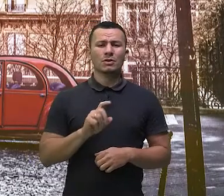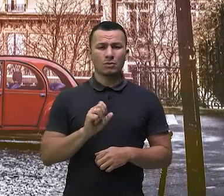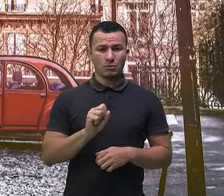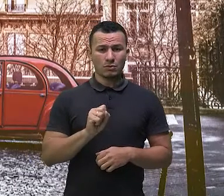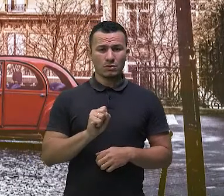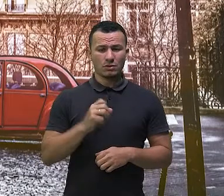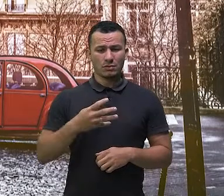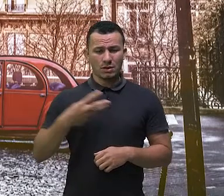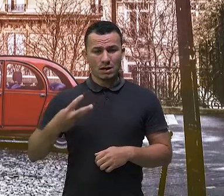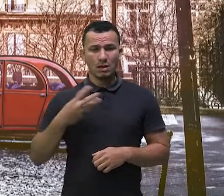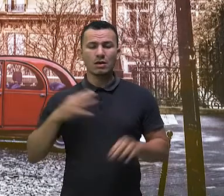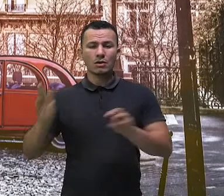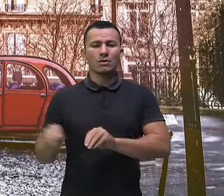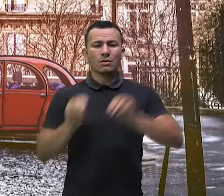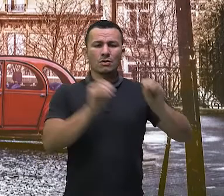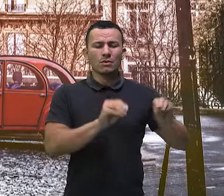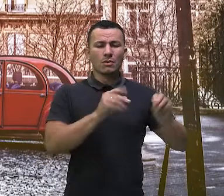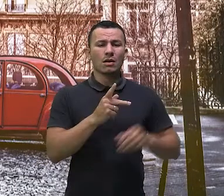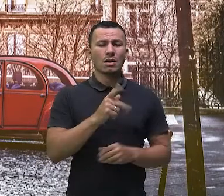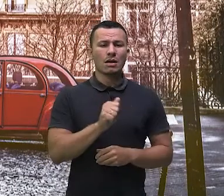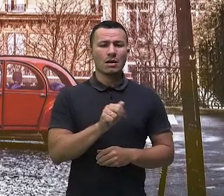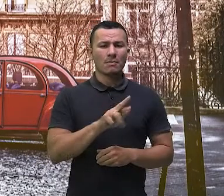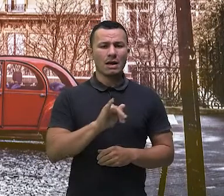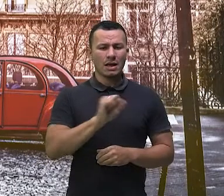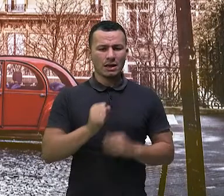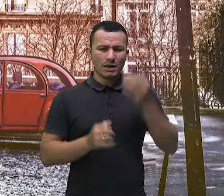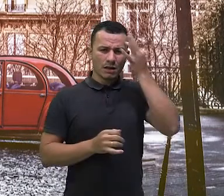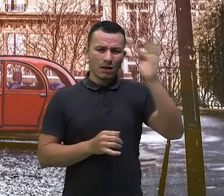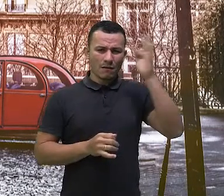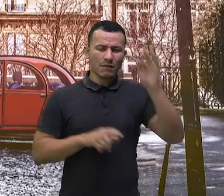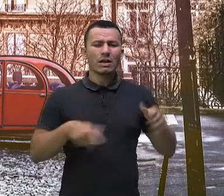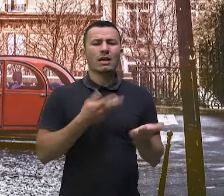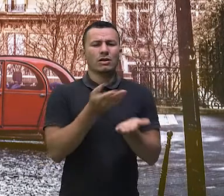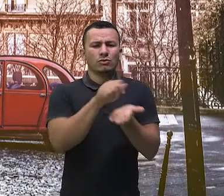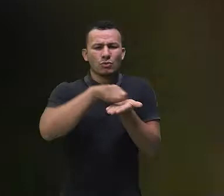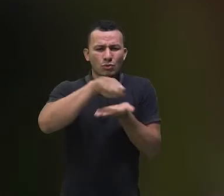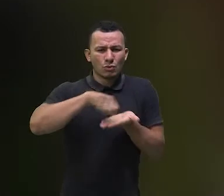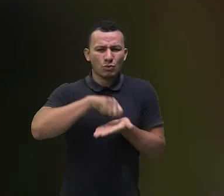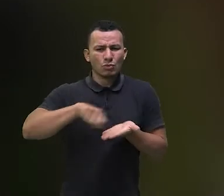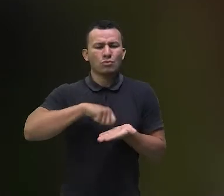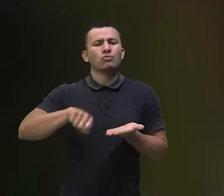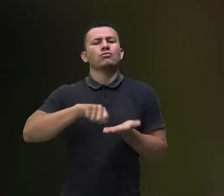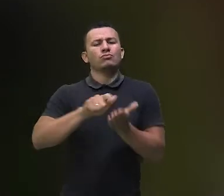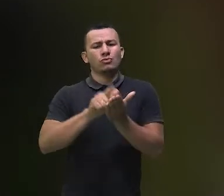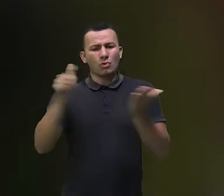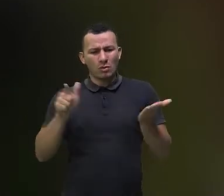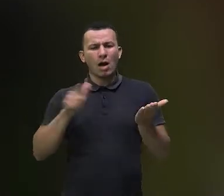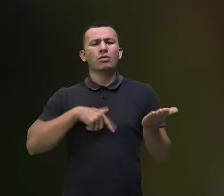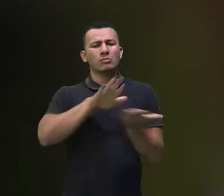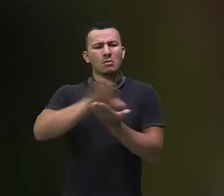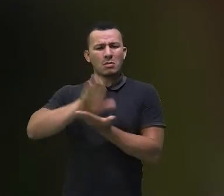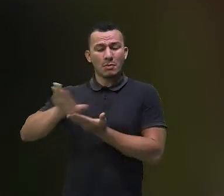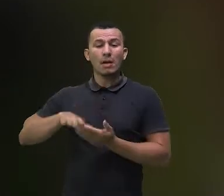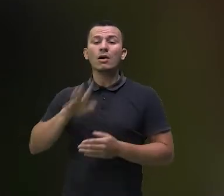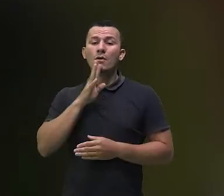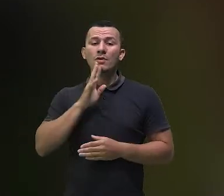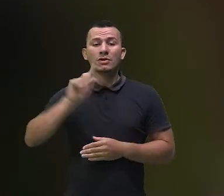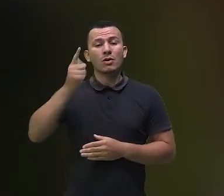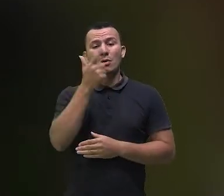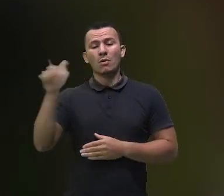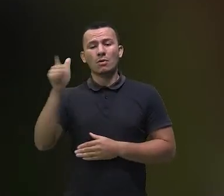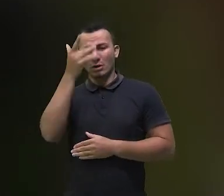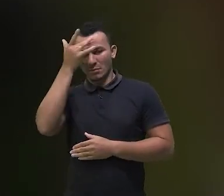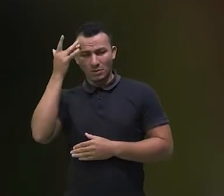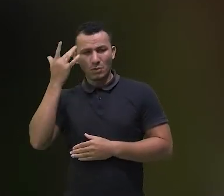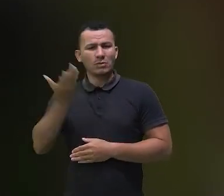1843, mudou-se para Paris, onde começou a escrever para outros jornais radicais e conheceu Friedrich Engels, que se